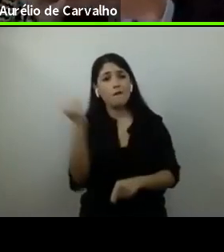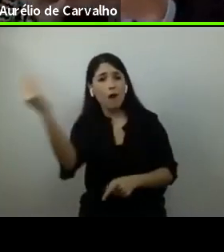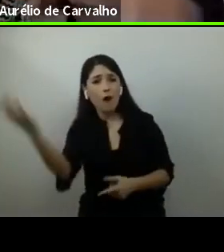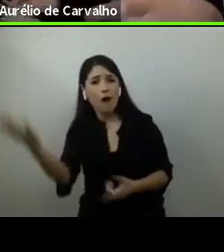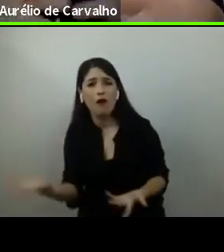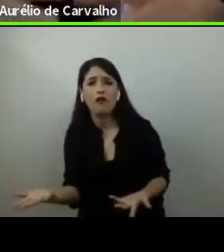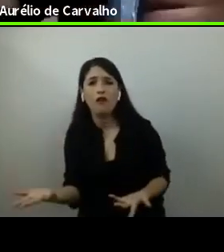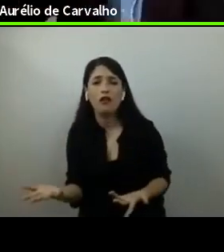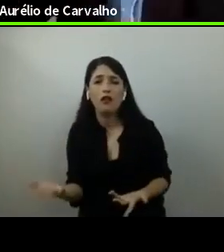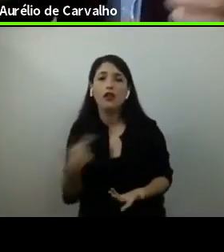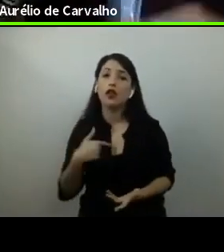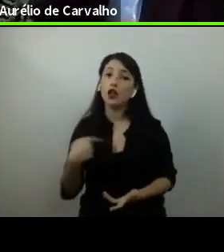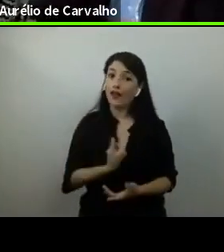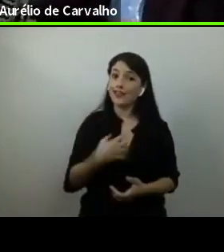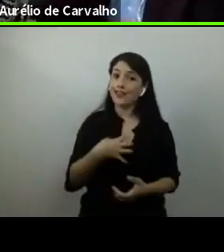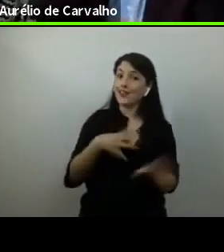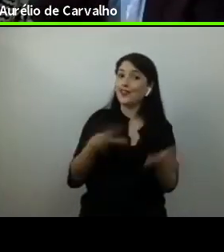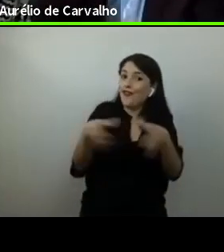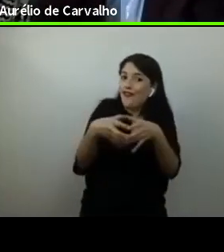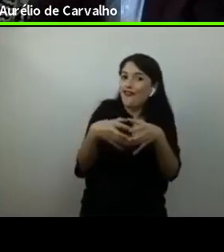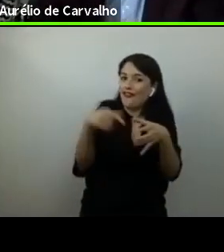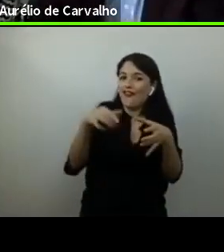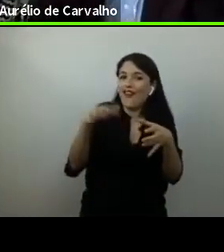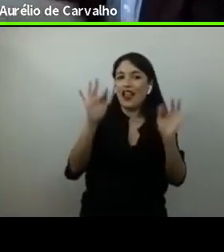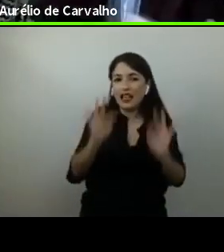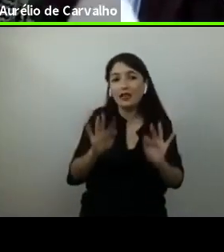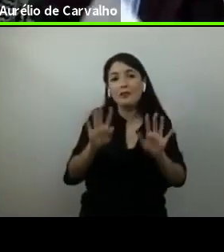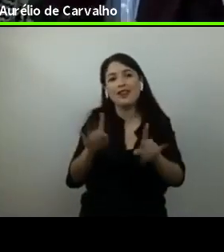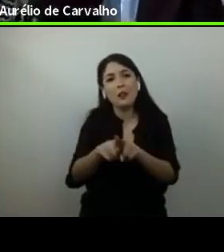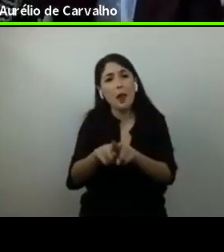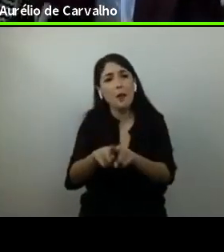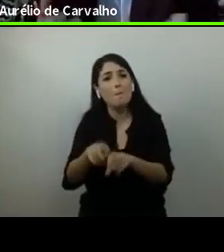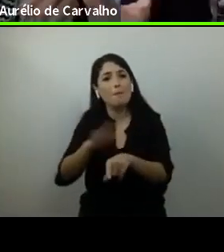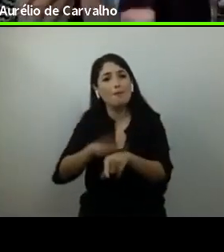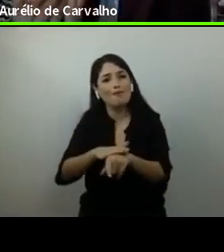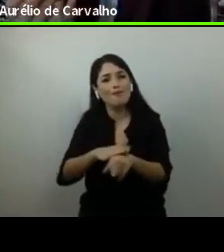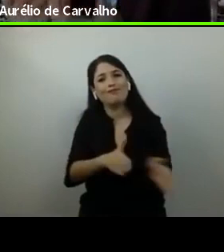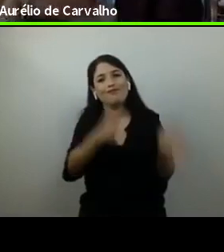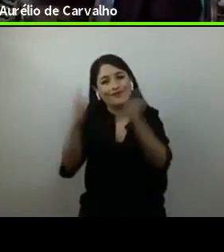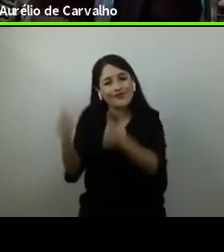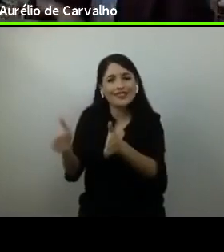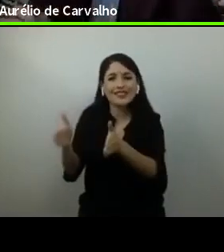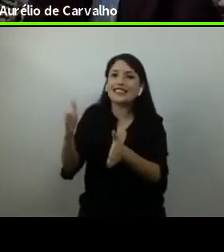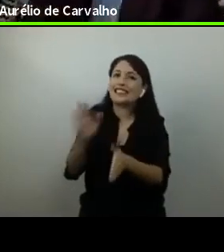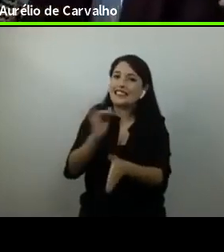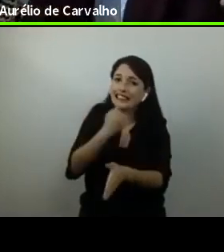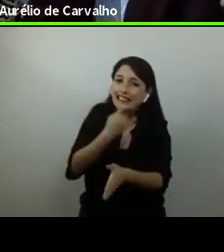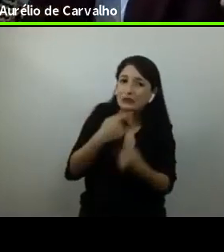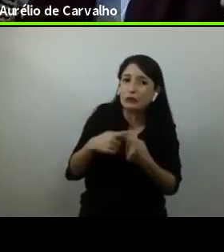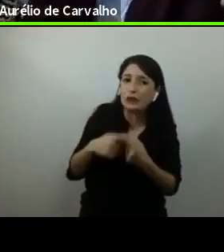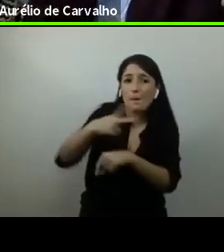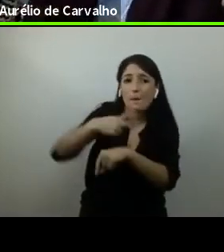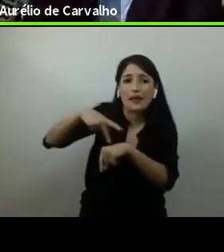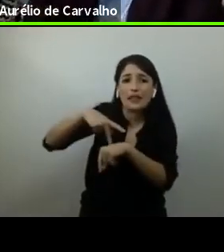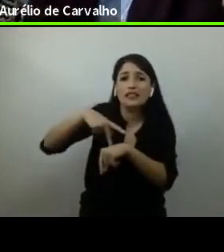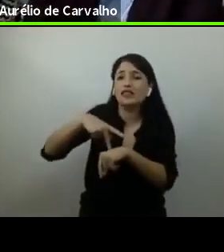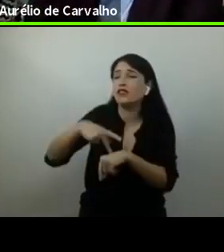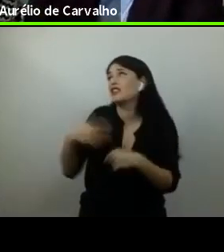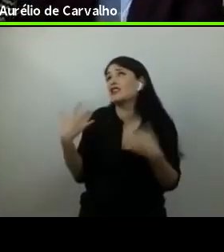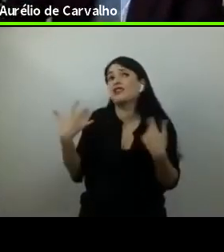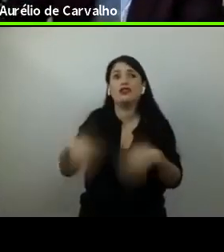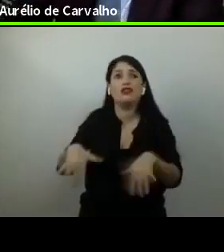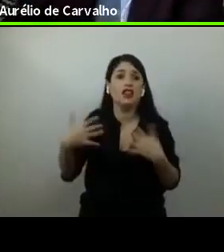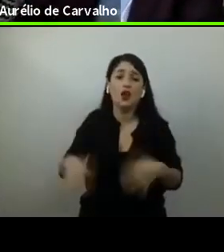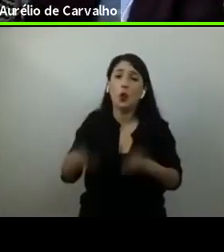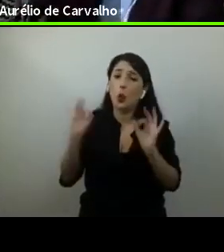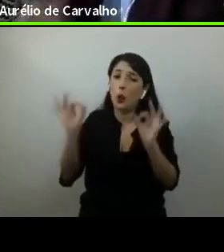estejamos muito felizes por reunir essas pessoas todas, é um momento, né, de tristeza pelo fato do país estar passando, enfim, né, por essa